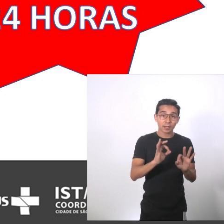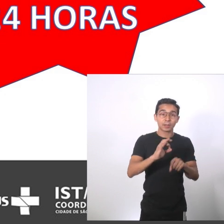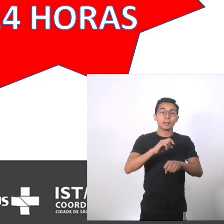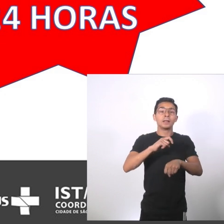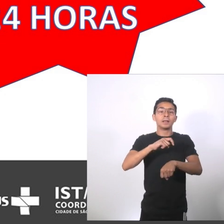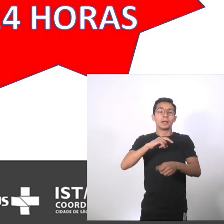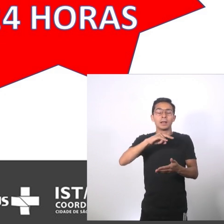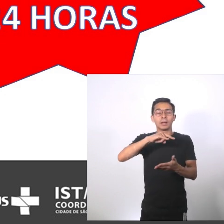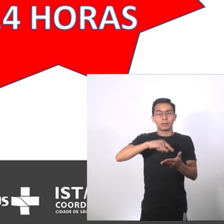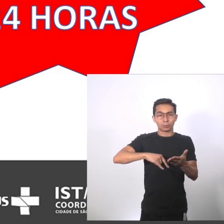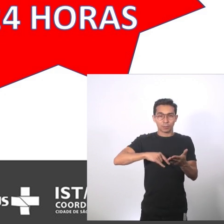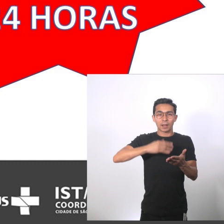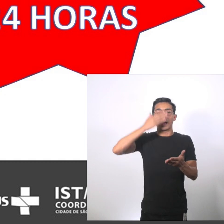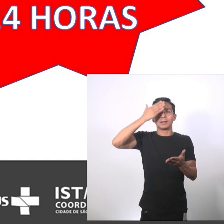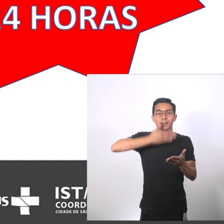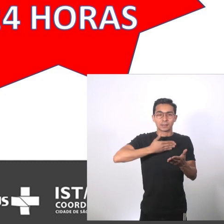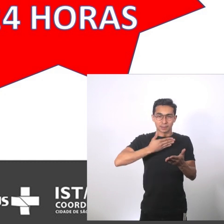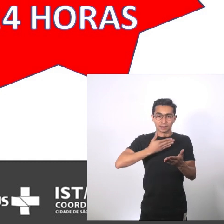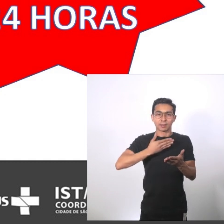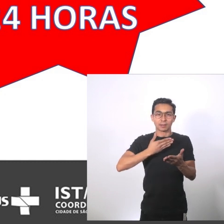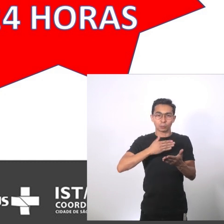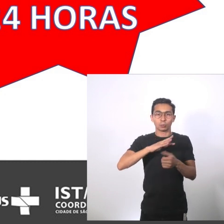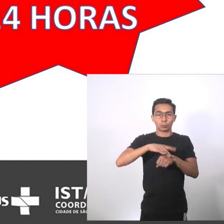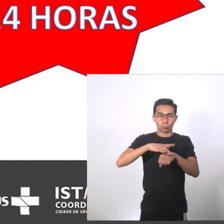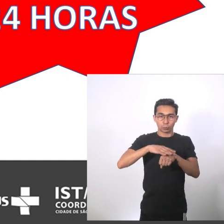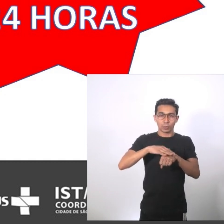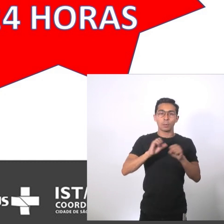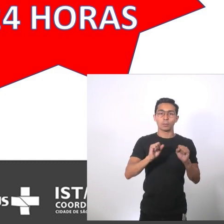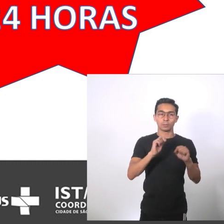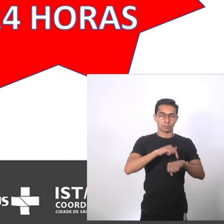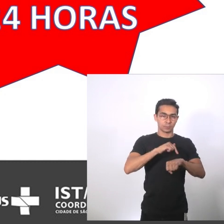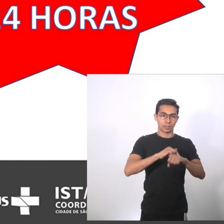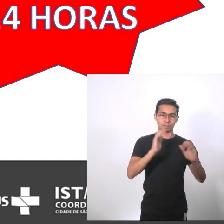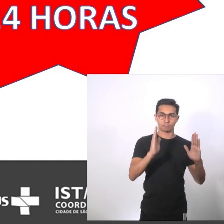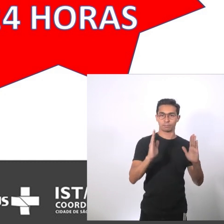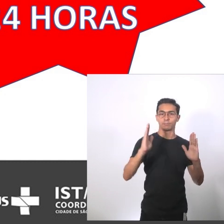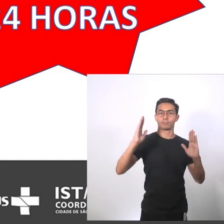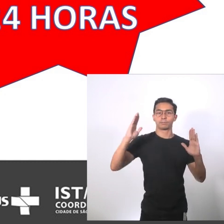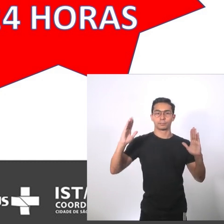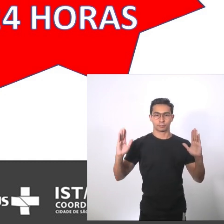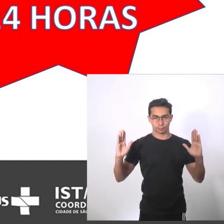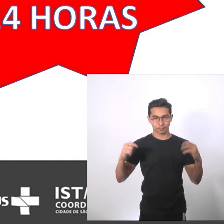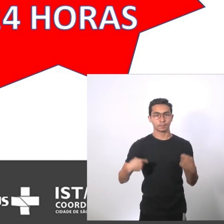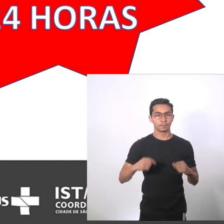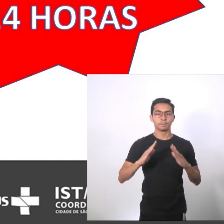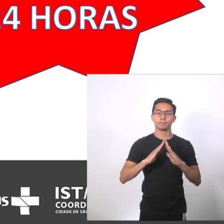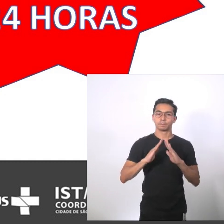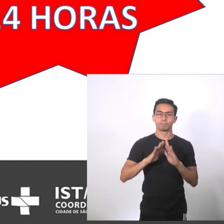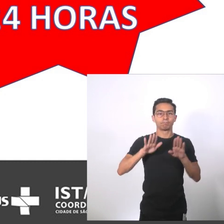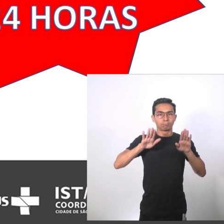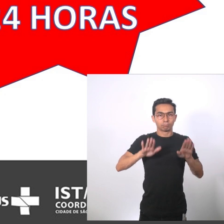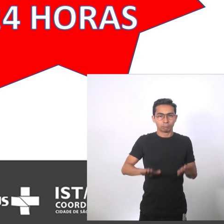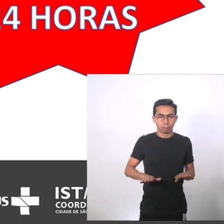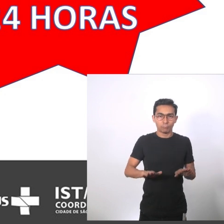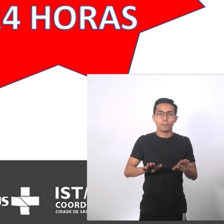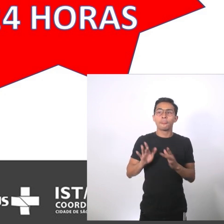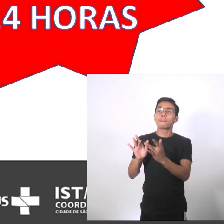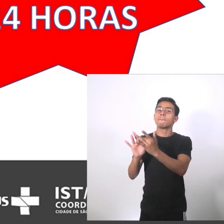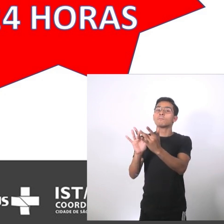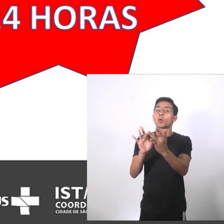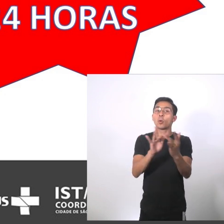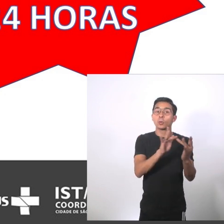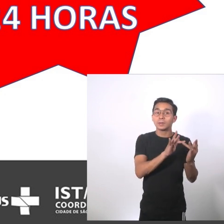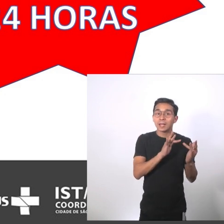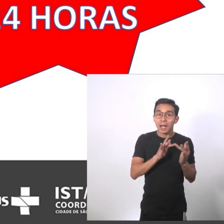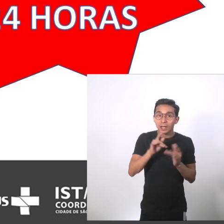de isolamento, como a doutora Melissa já tinha mostrado anteriormente, e o rastreamento de contatos e o